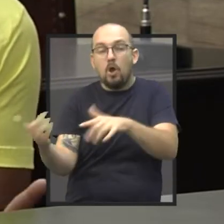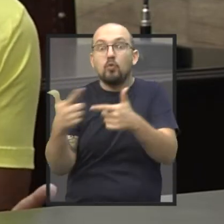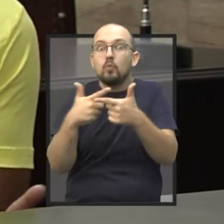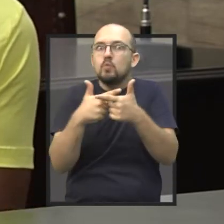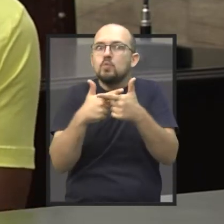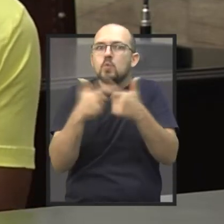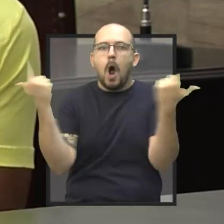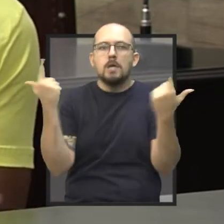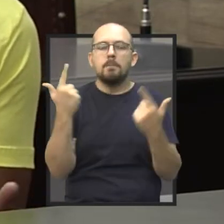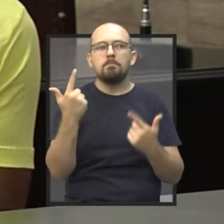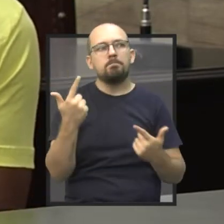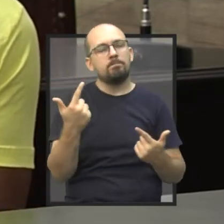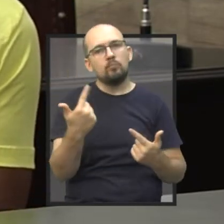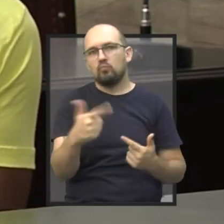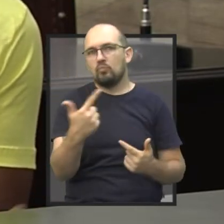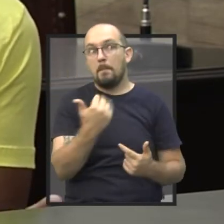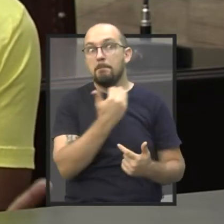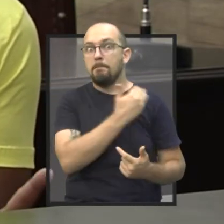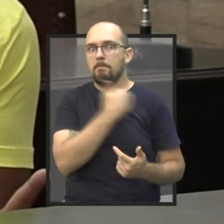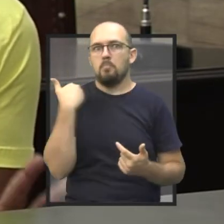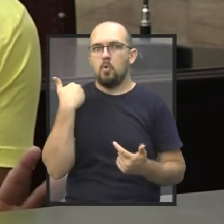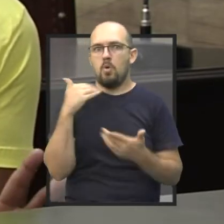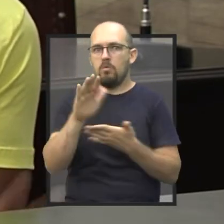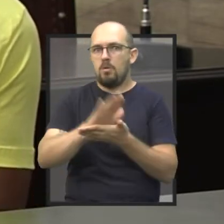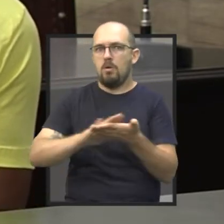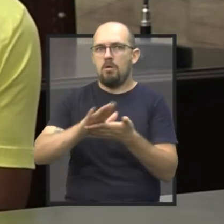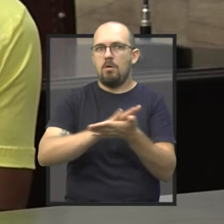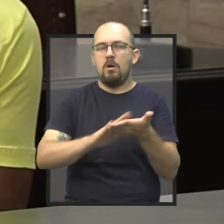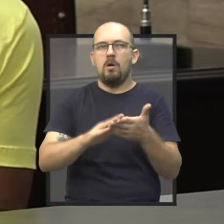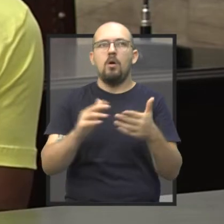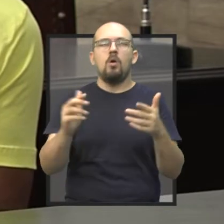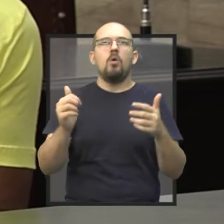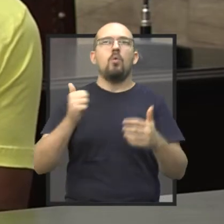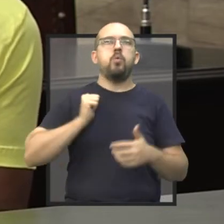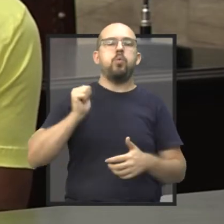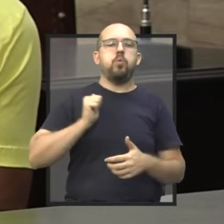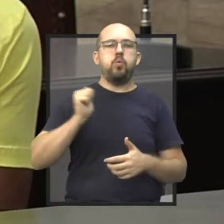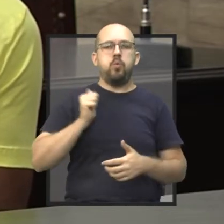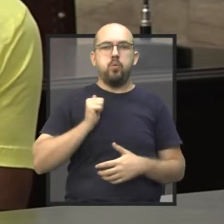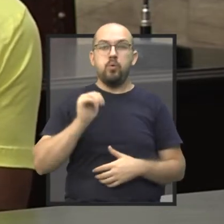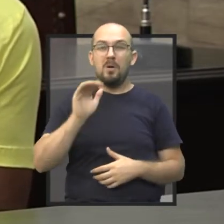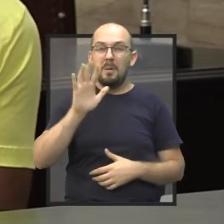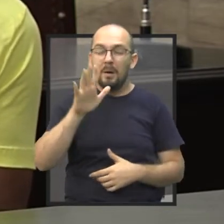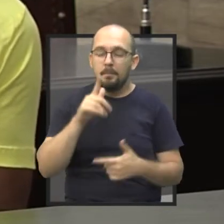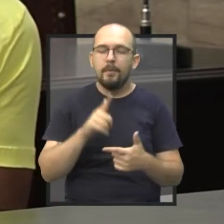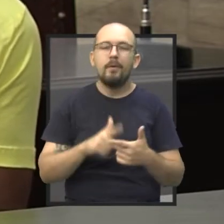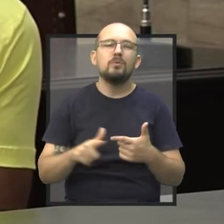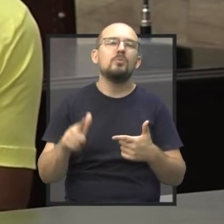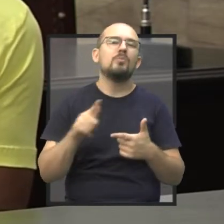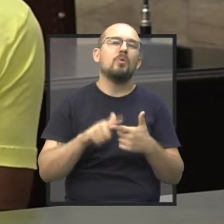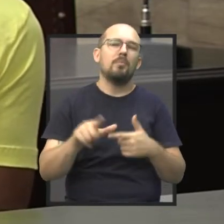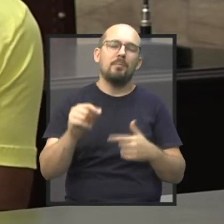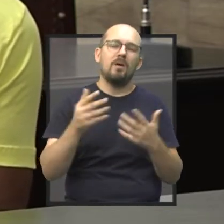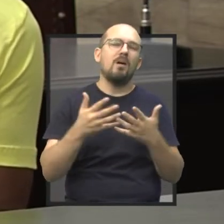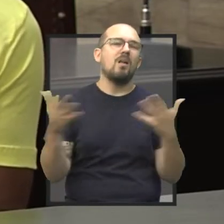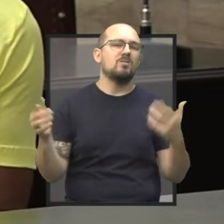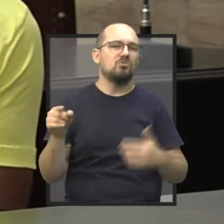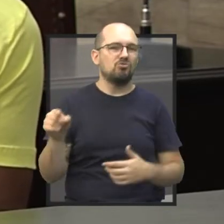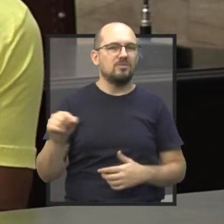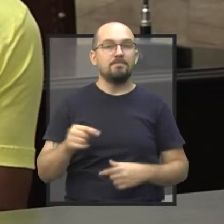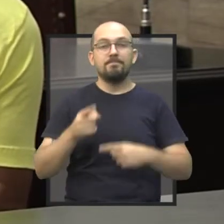teve acidente, né? Ninguém se machucou, não teve vítimas, mas a gente teve um transtorno muito grande. Por